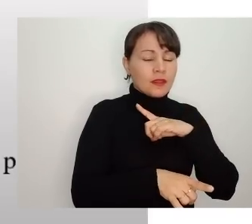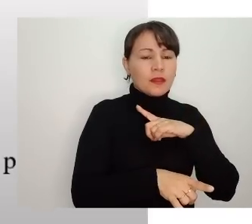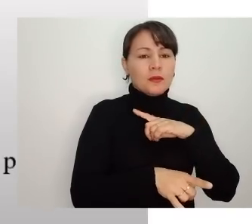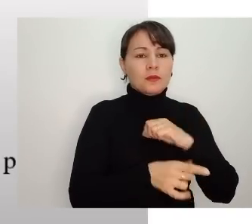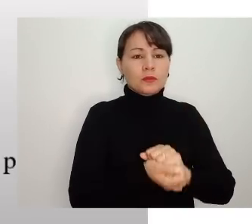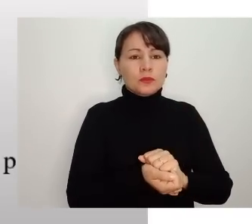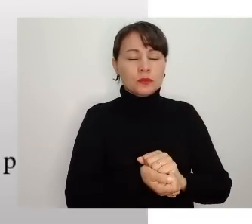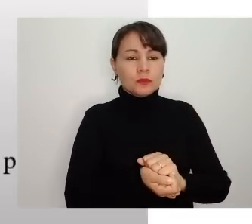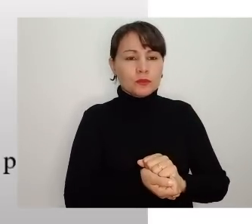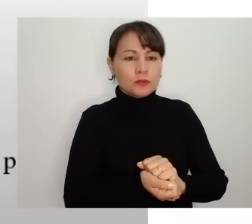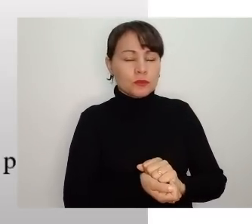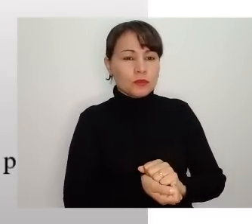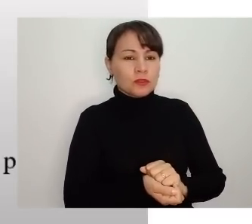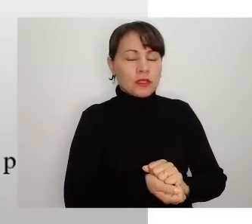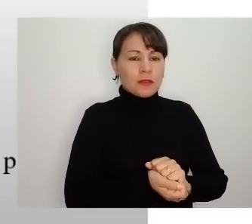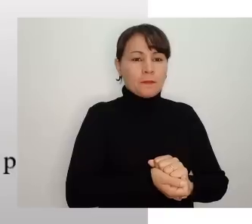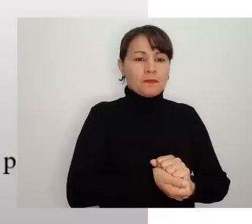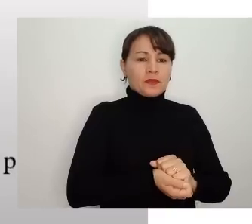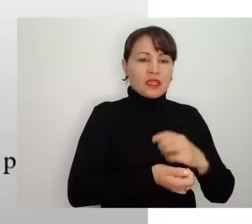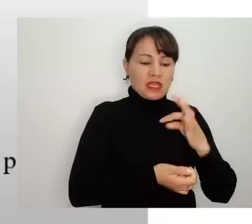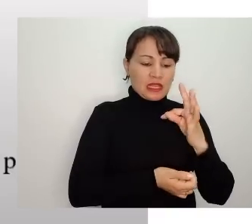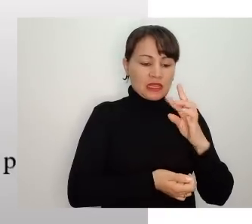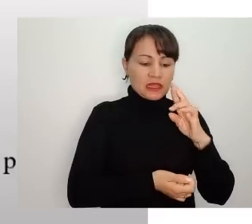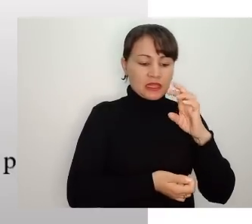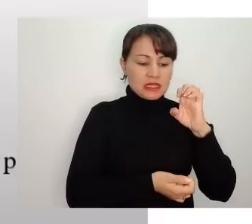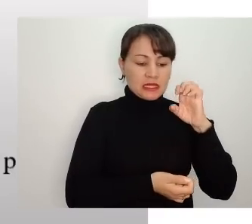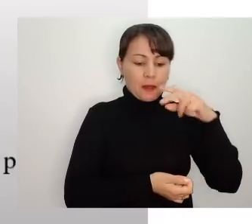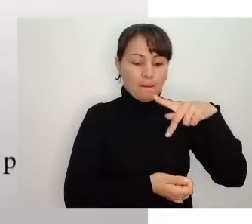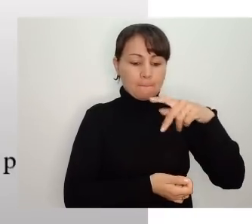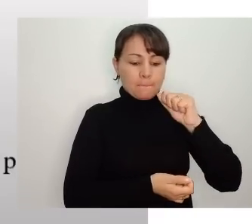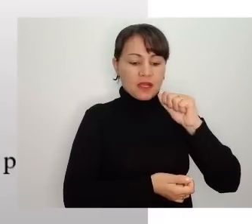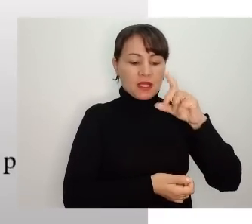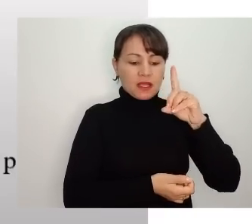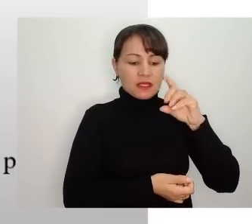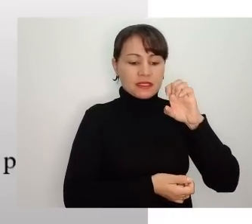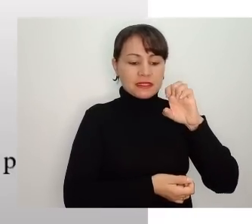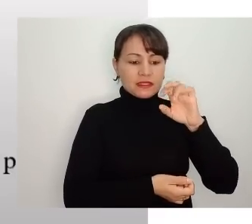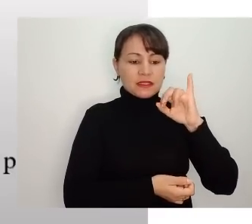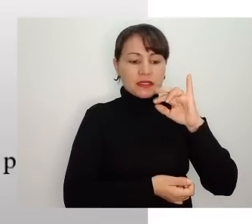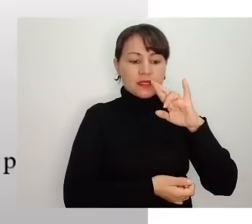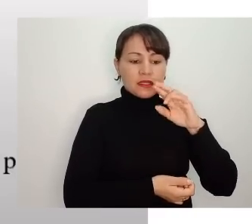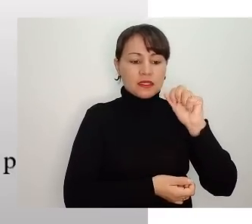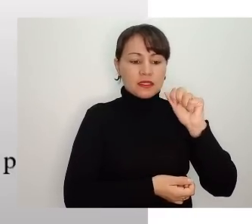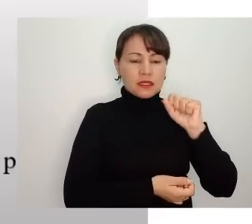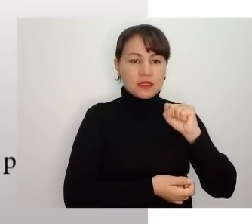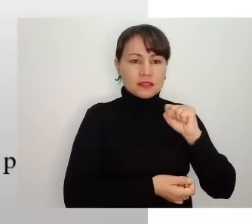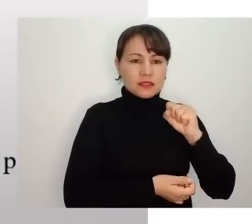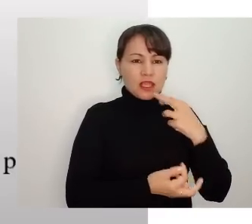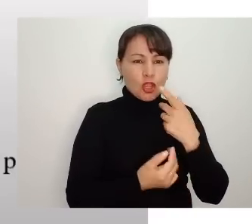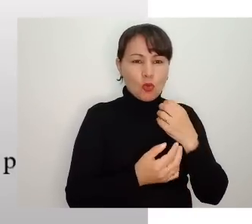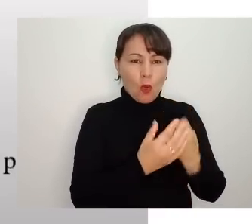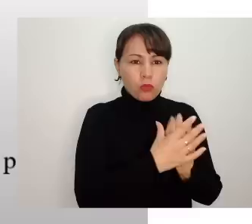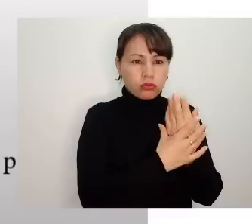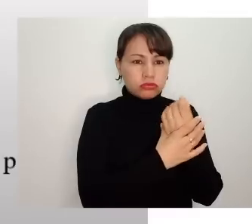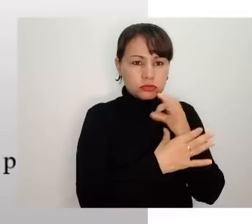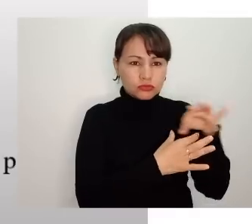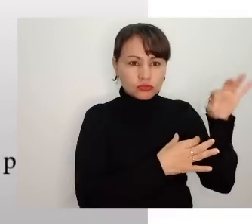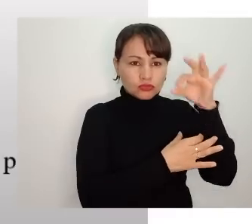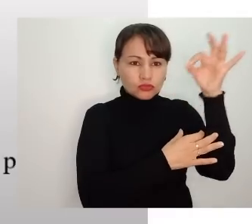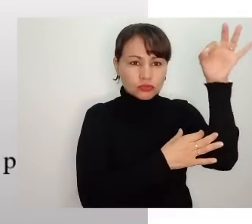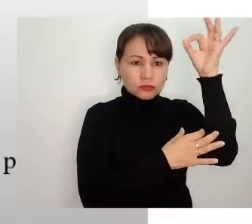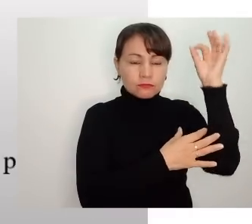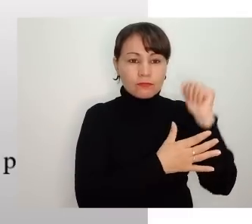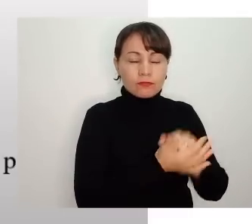temos células entrepadeiras, que são essas aqui, que elas se enrolam, elas funcionam como se fosse uma